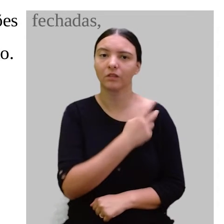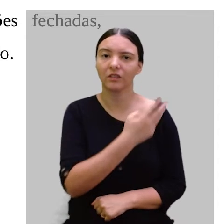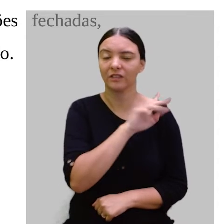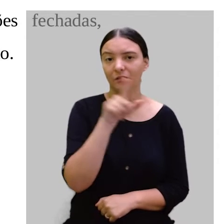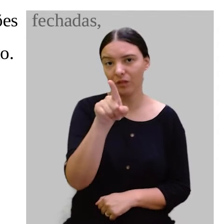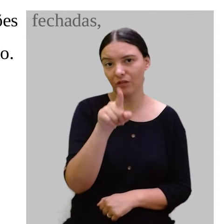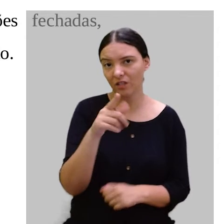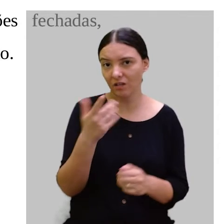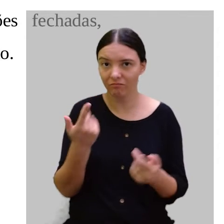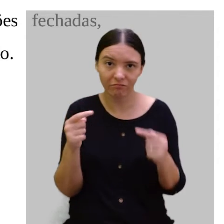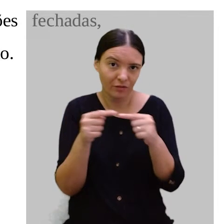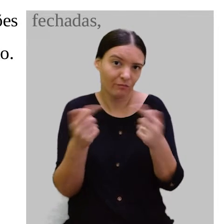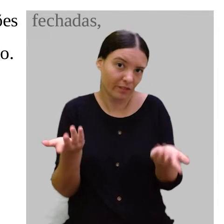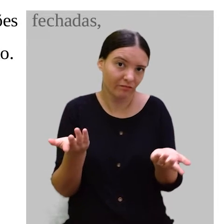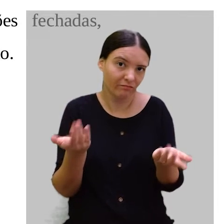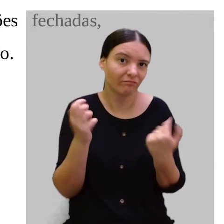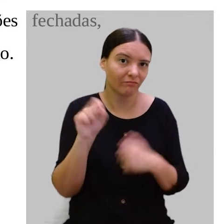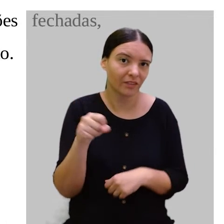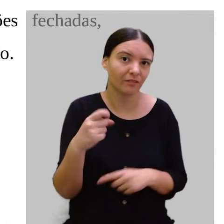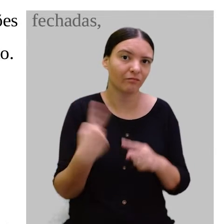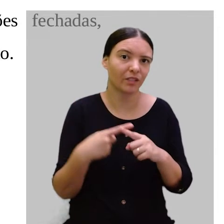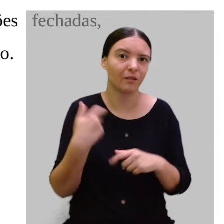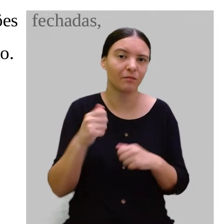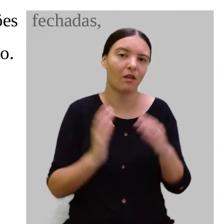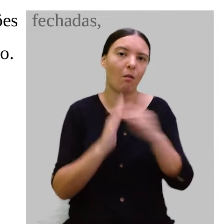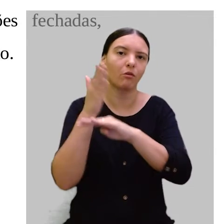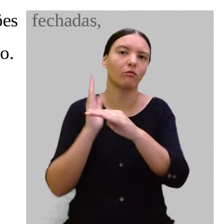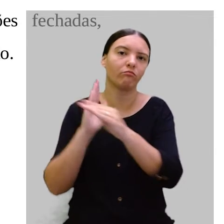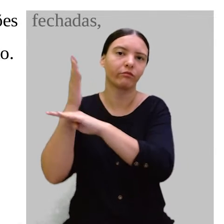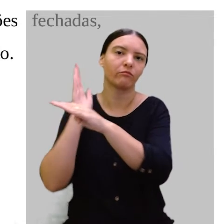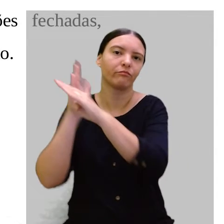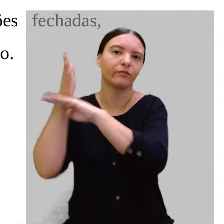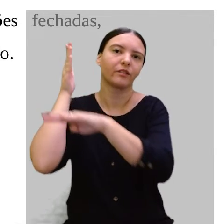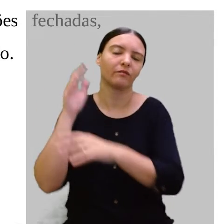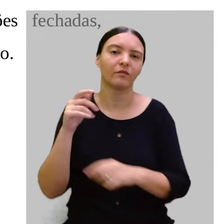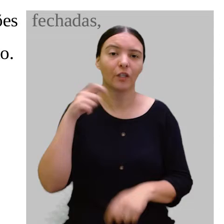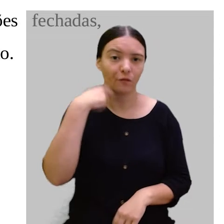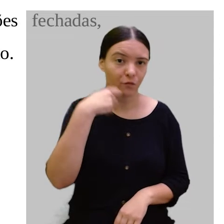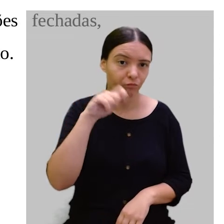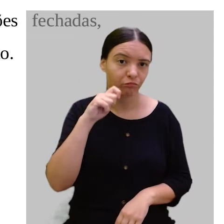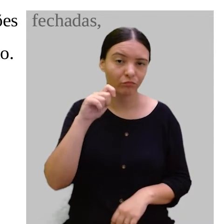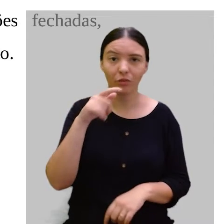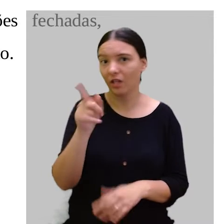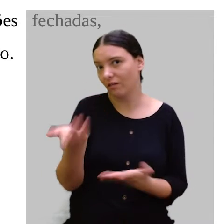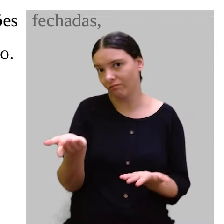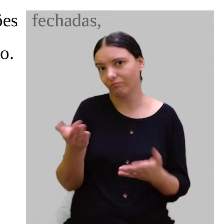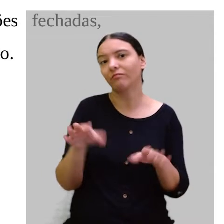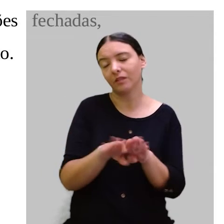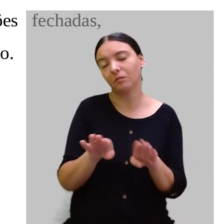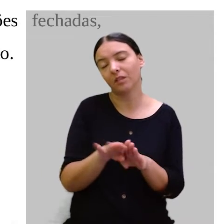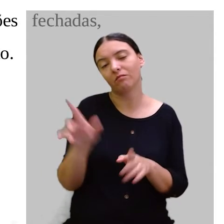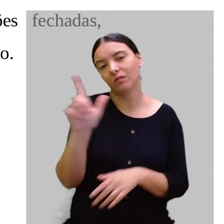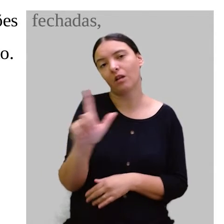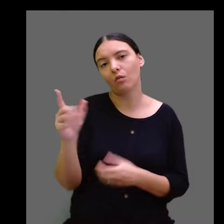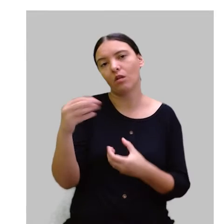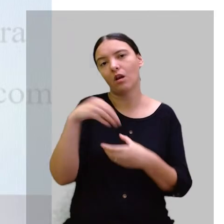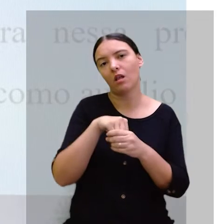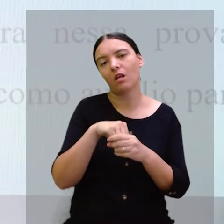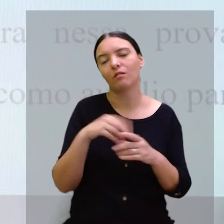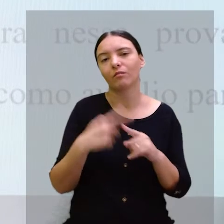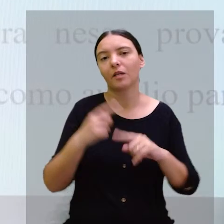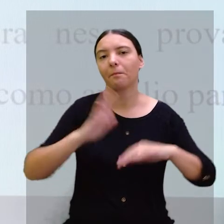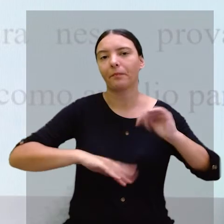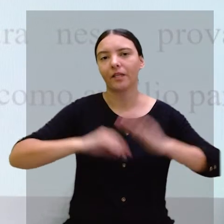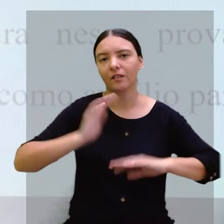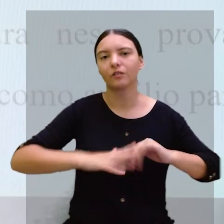passar de ano. Né? Tem a ver, né? Tentar passar no vestibular faz parte da sua vida, então literatura faz parte da sua vida. Tem uma finalidade